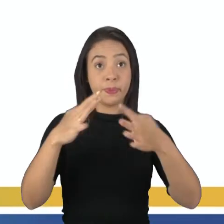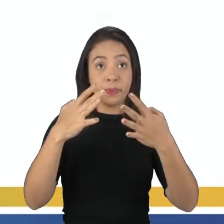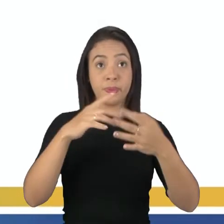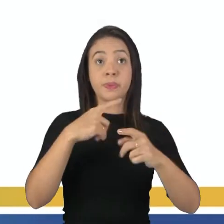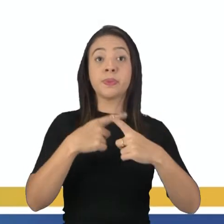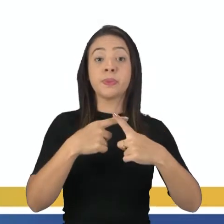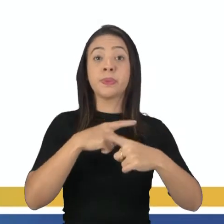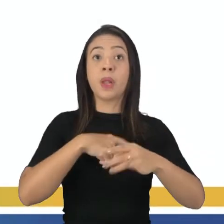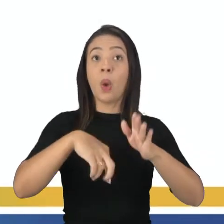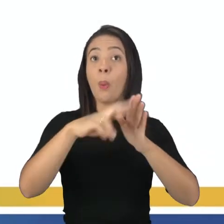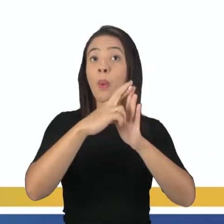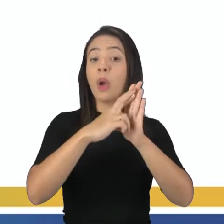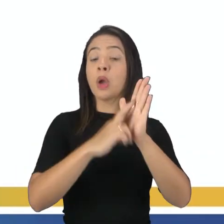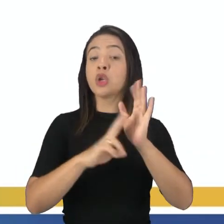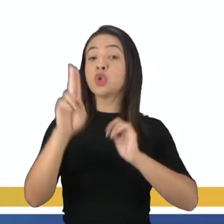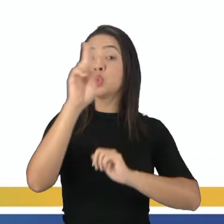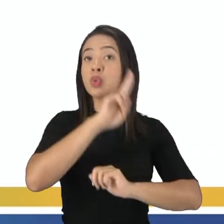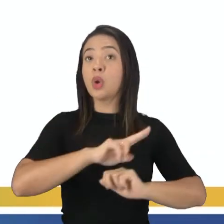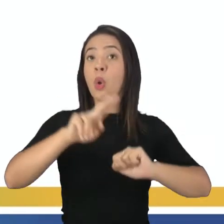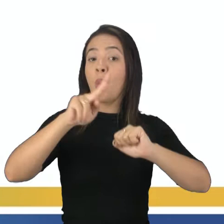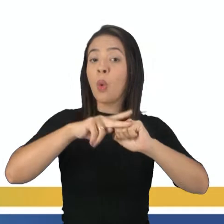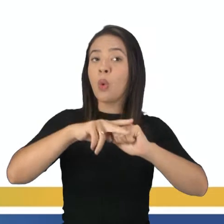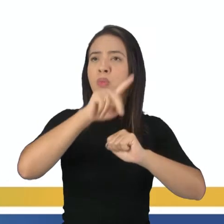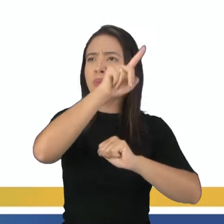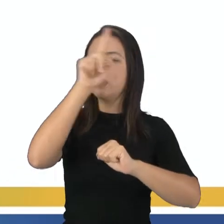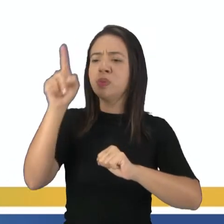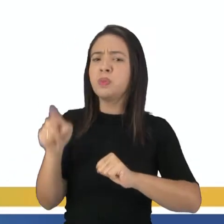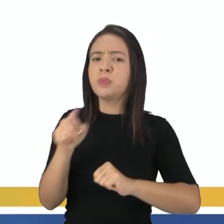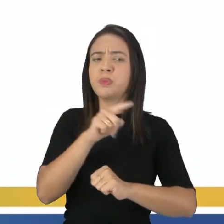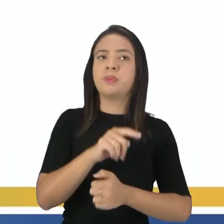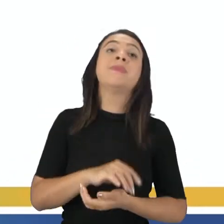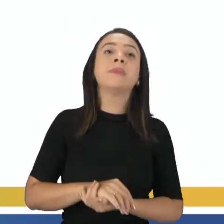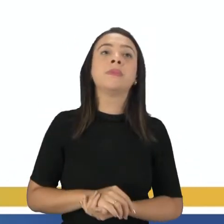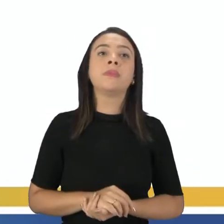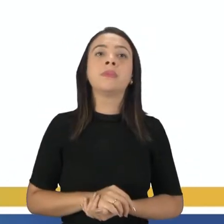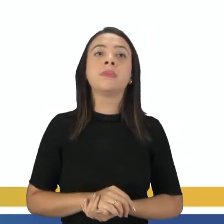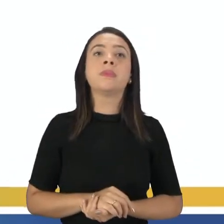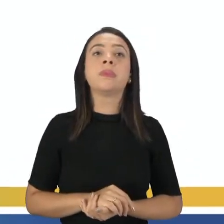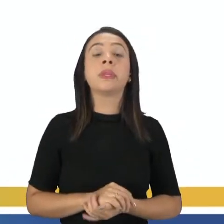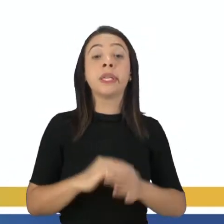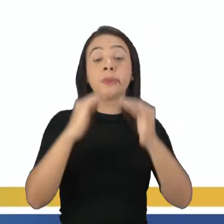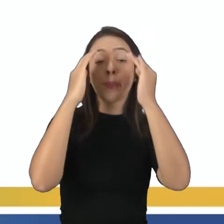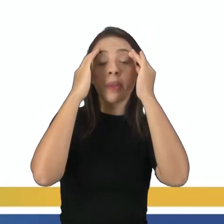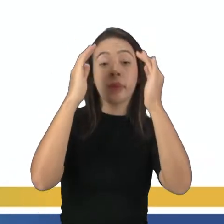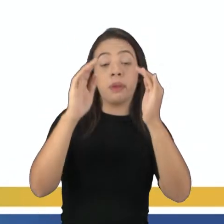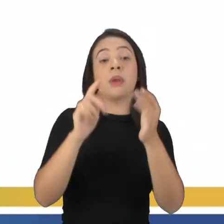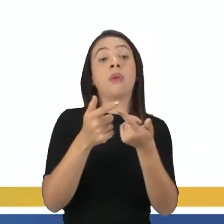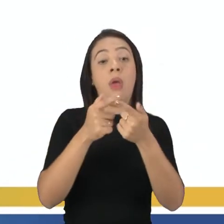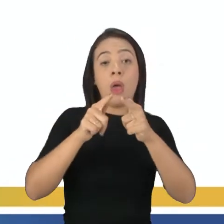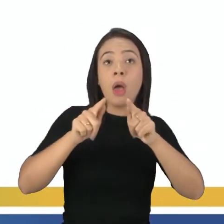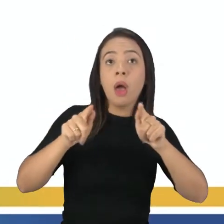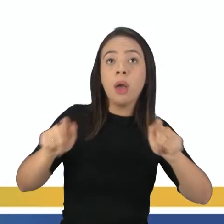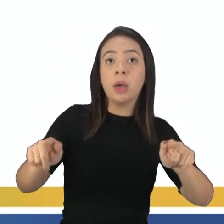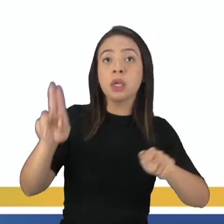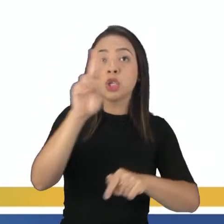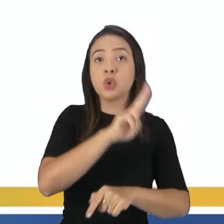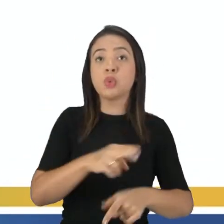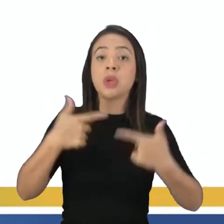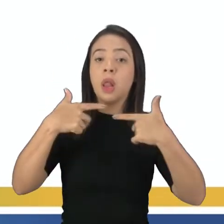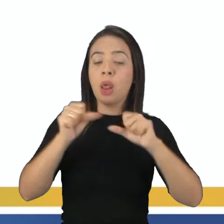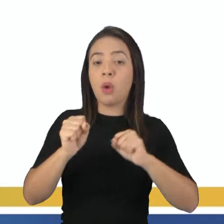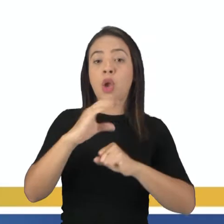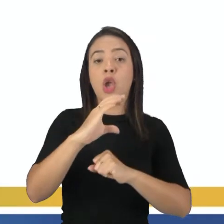Atenção para a regra de uso dos pronomes demonstrativos. De acordo com a gramática tradicional, que faz uso da linguagem